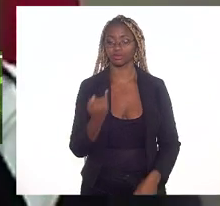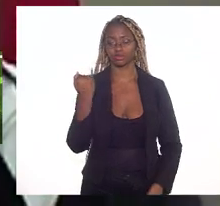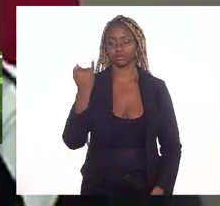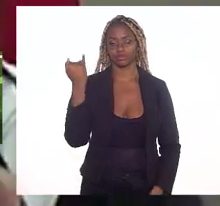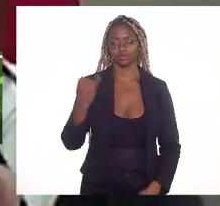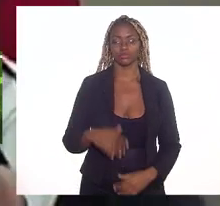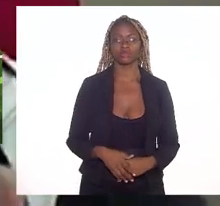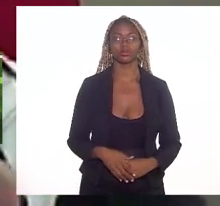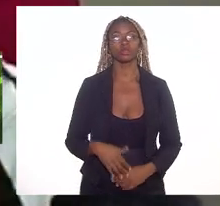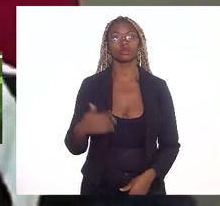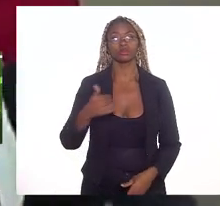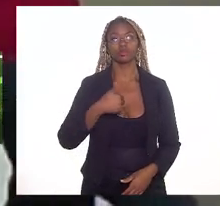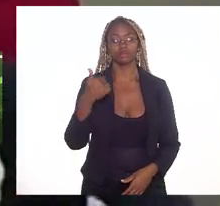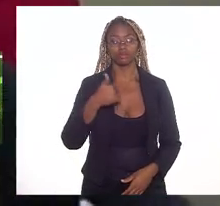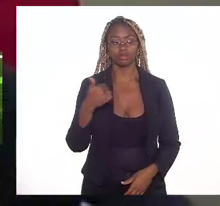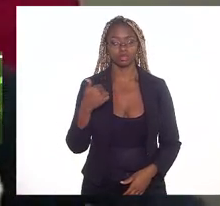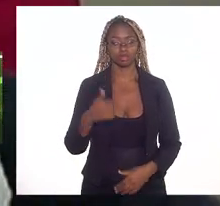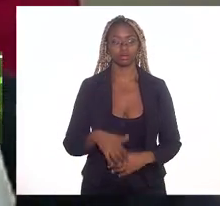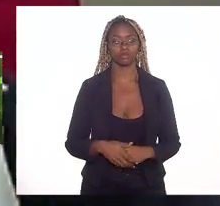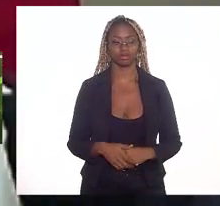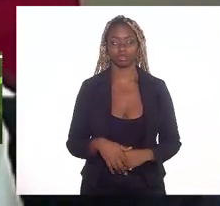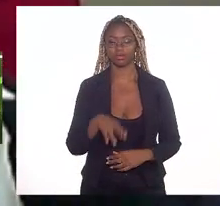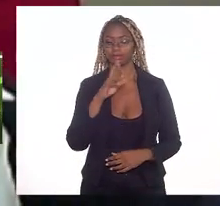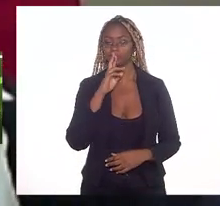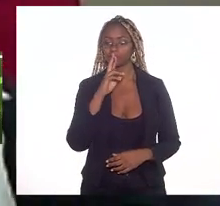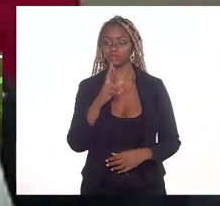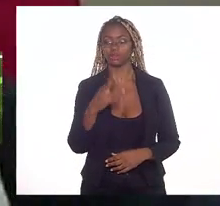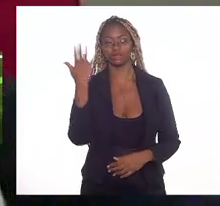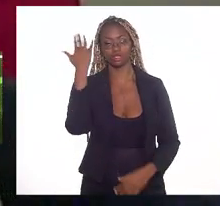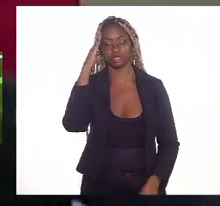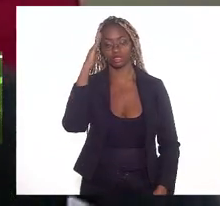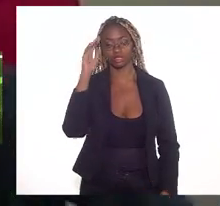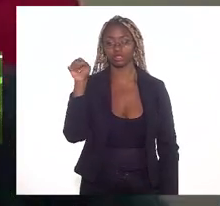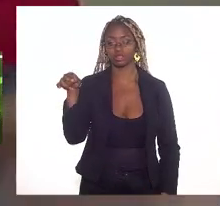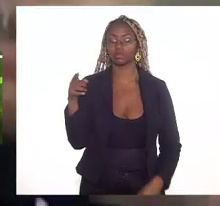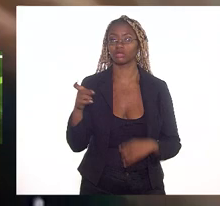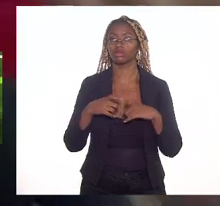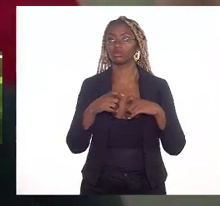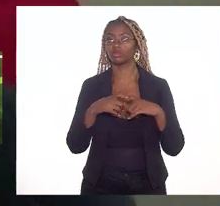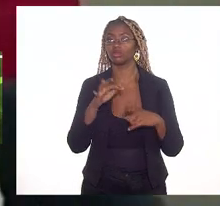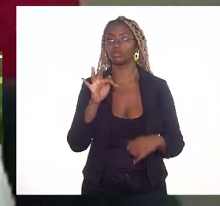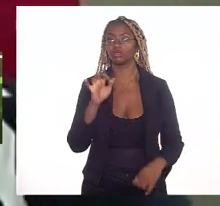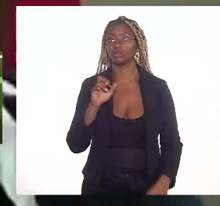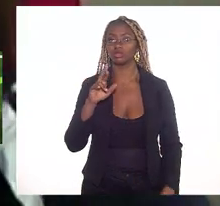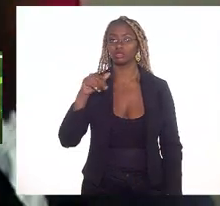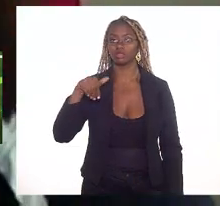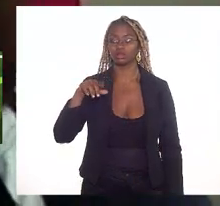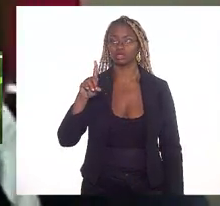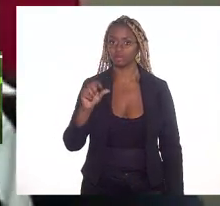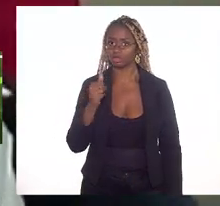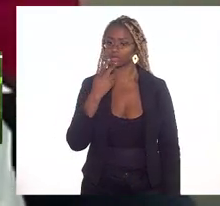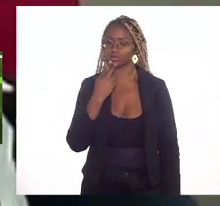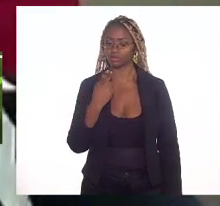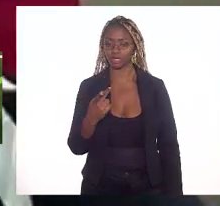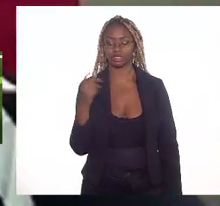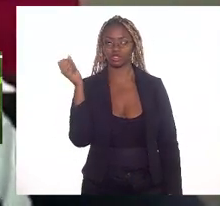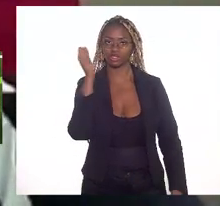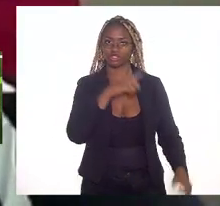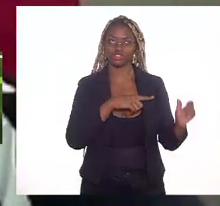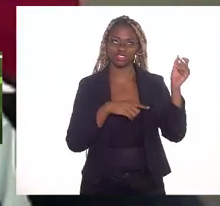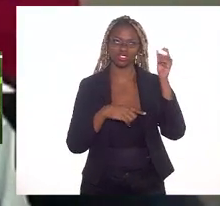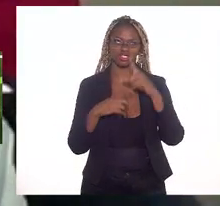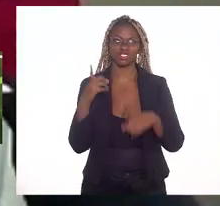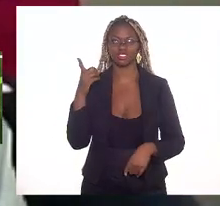o diagnóstico, e eu entendo que a doutora Fernanda está colocando a dificuldade do diagnóstico. Num